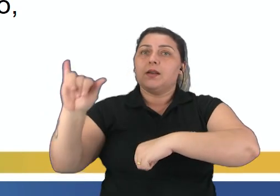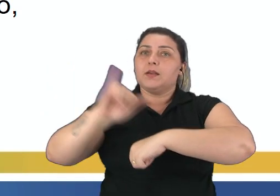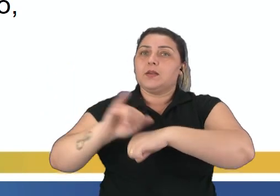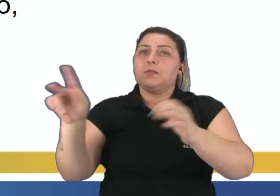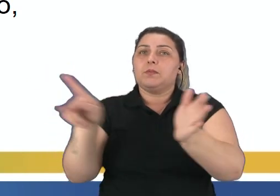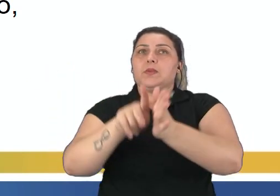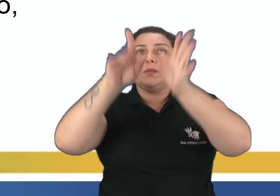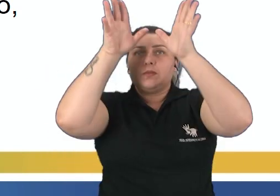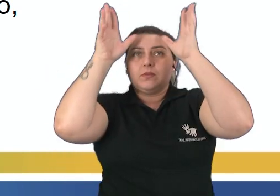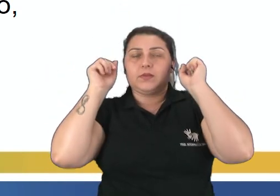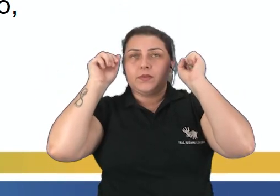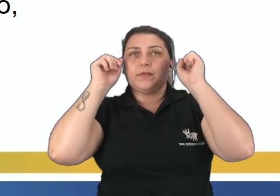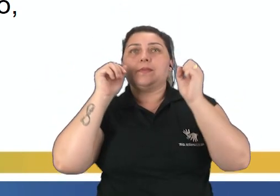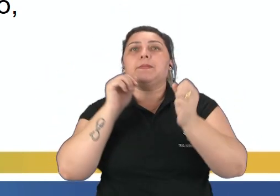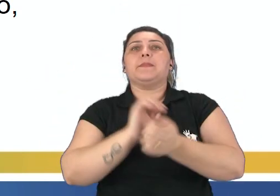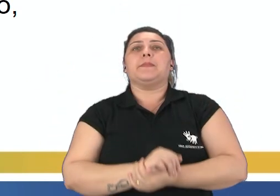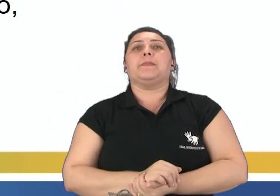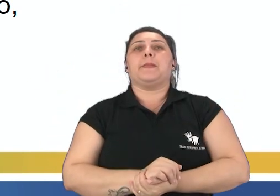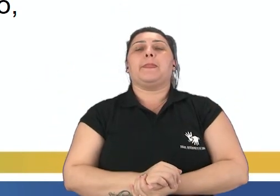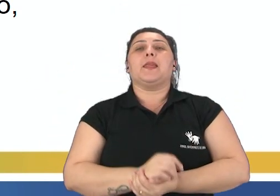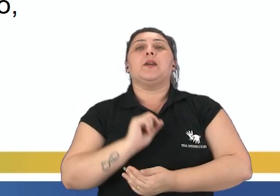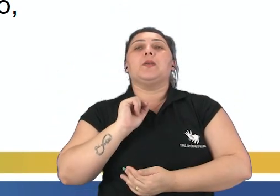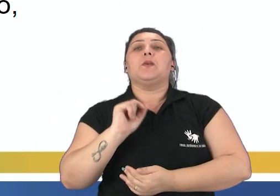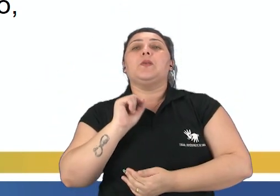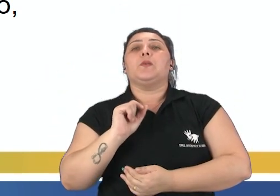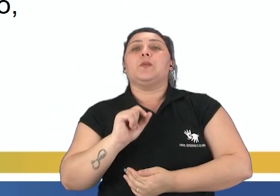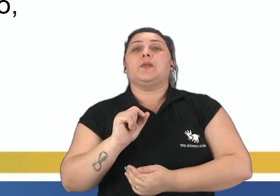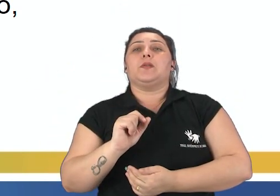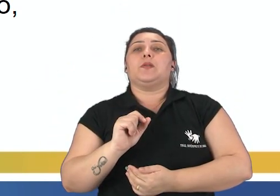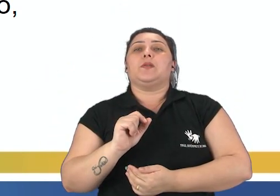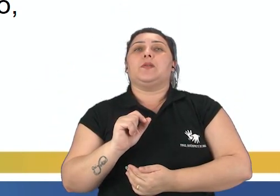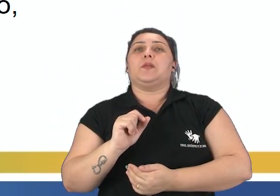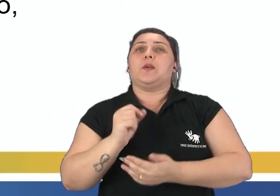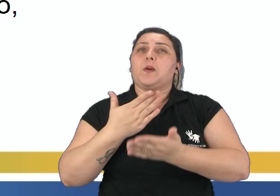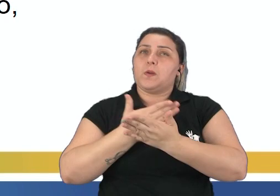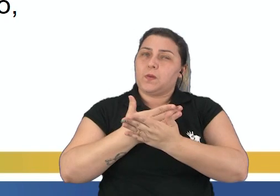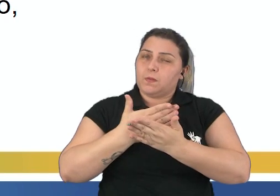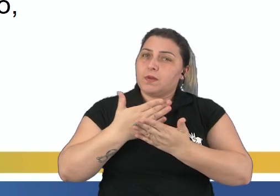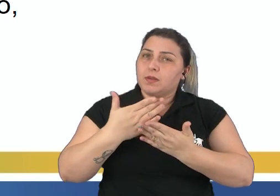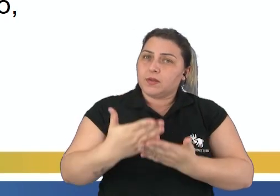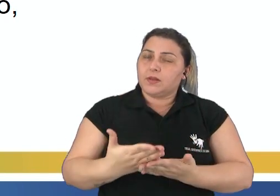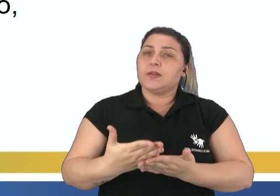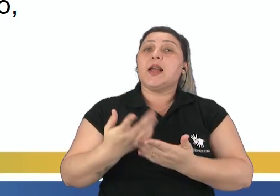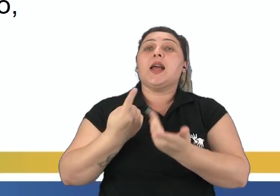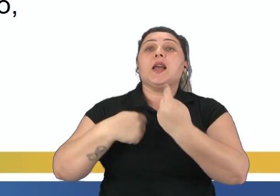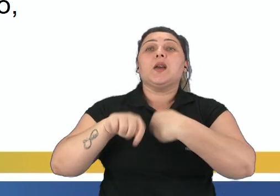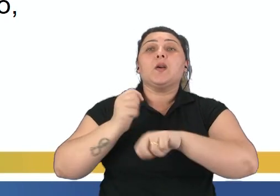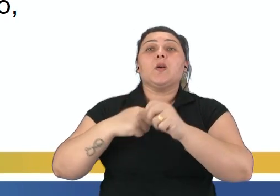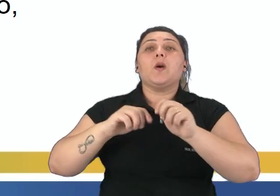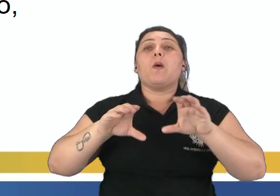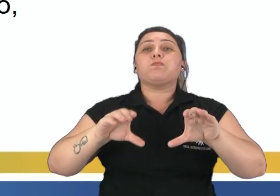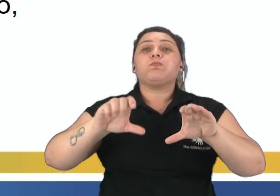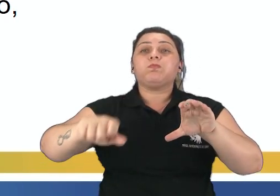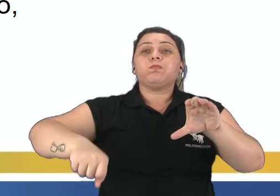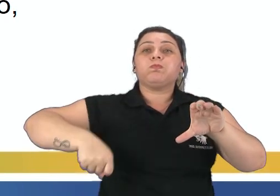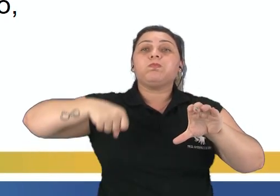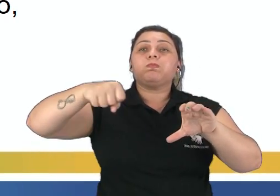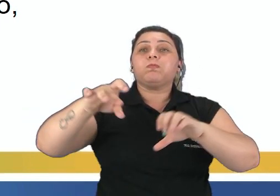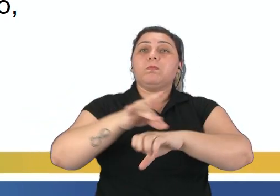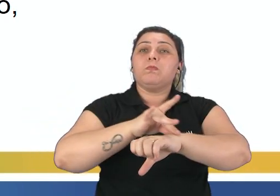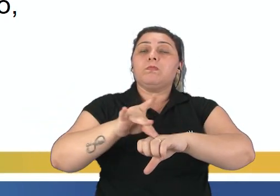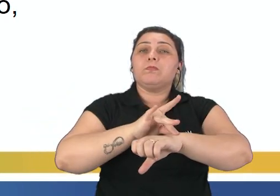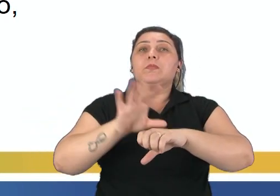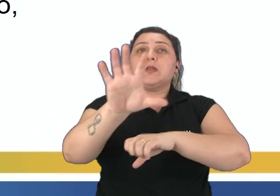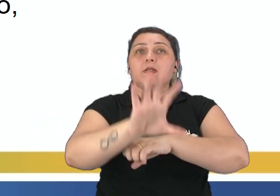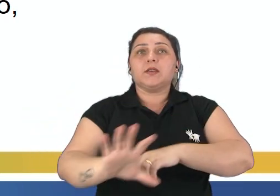capital do Acre, que se tornava o ponto de convergência da economia da borracha na região.